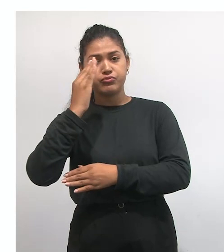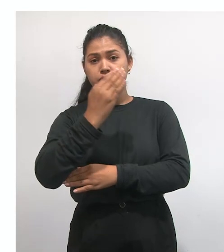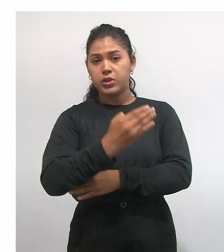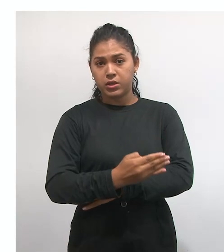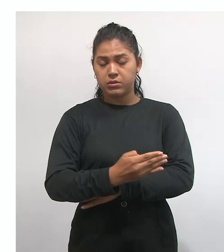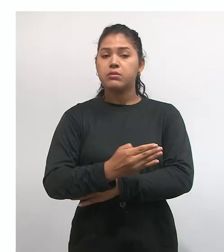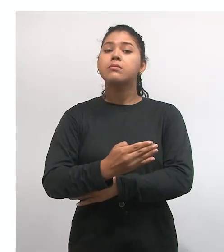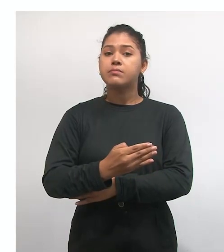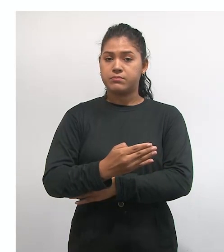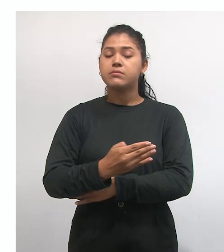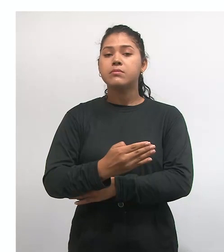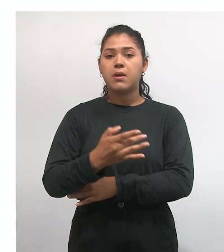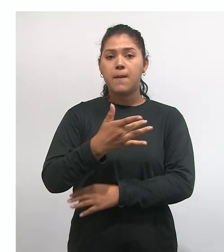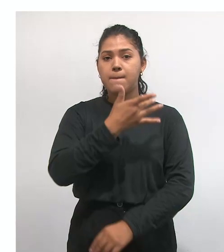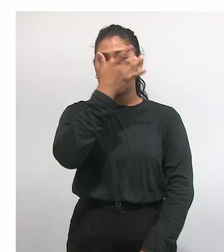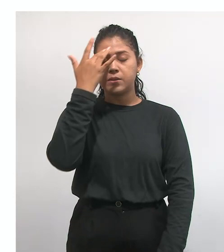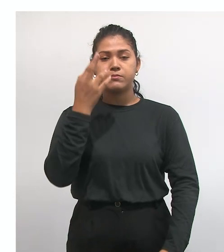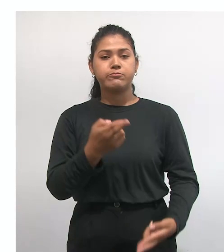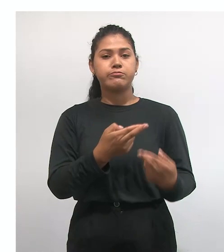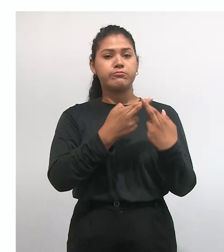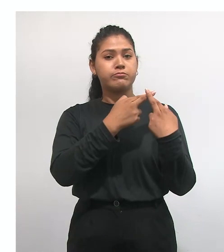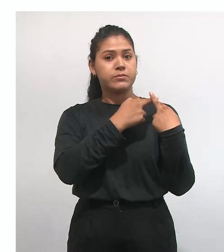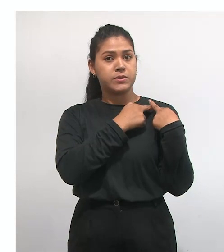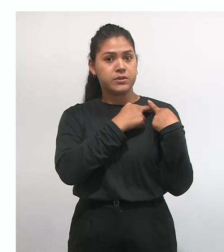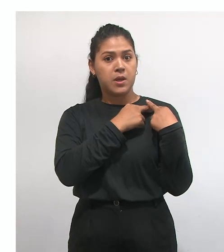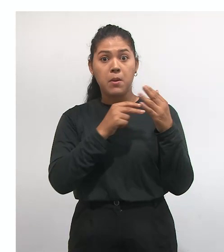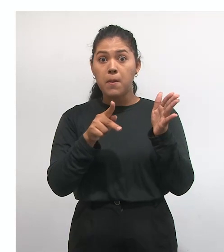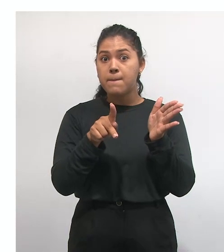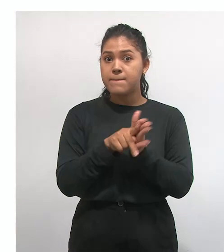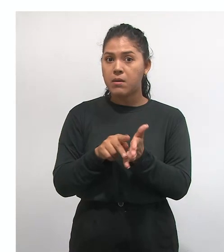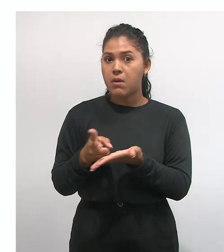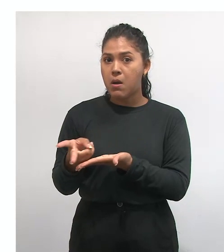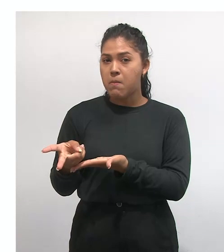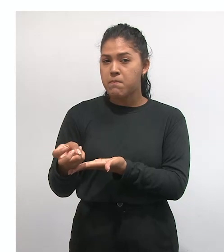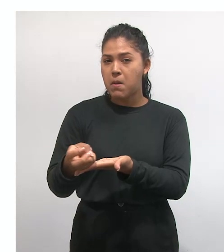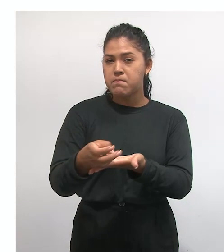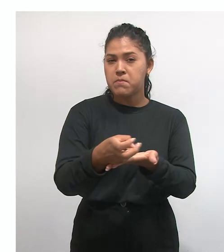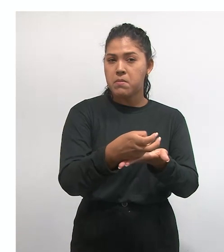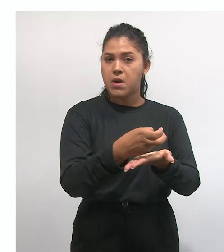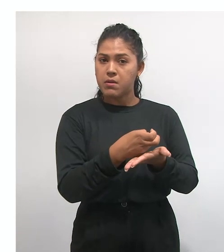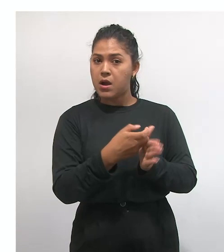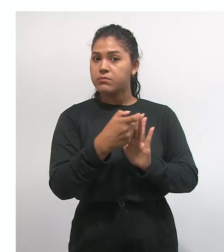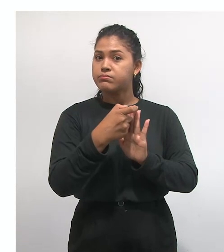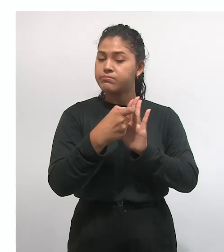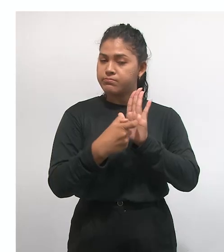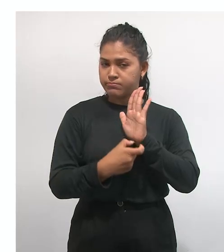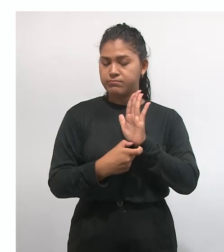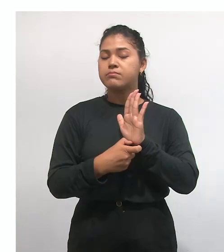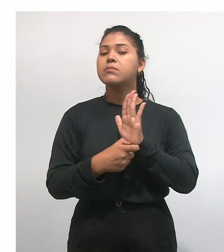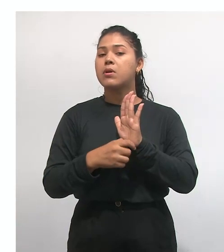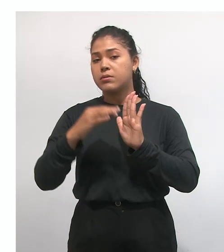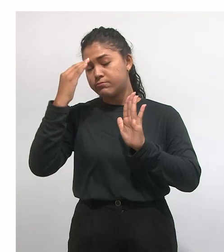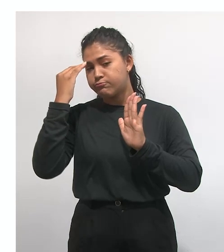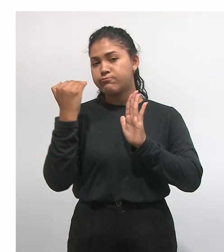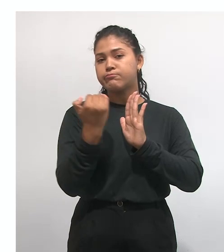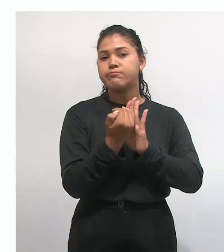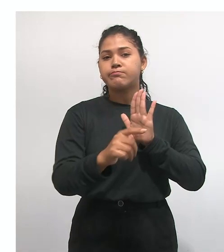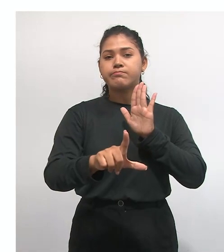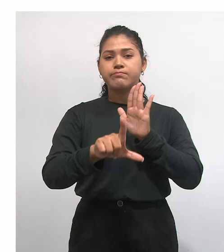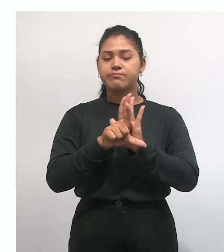né? Ao passo que o responsável tributário decorre da disposição expressa em lei, conforme o